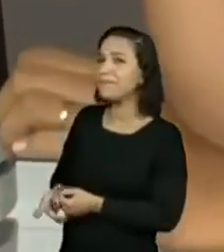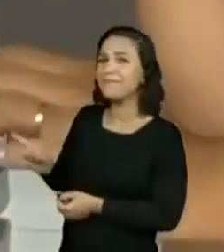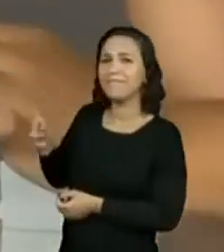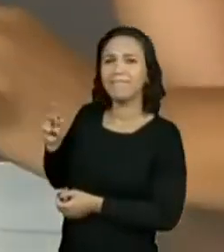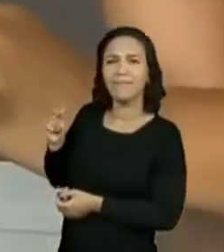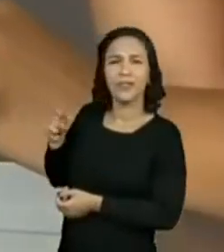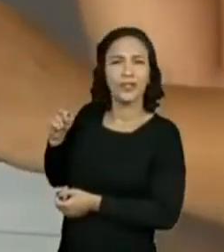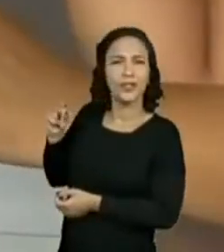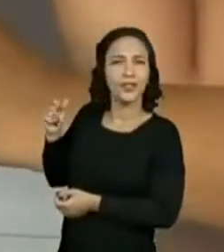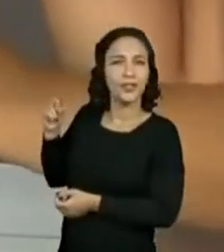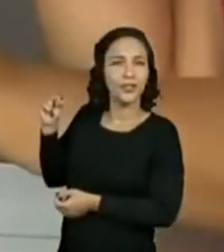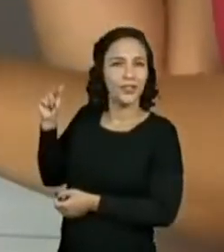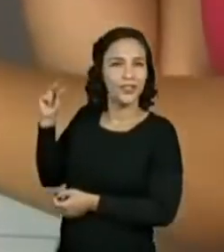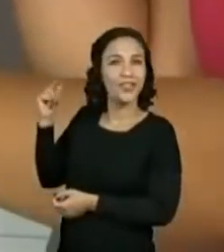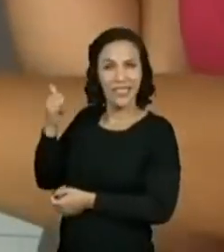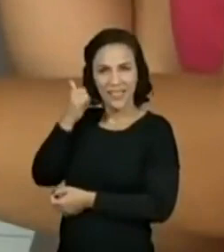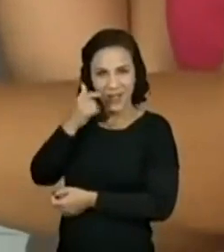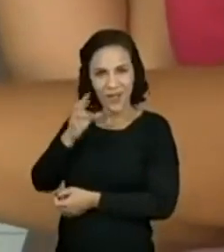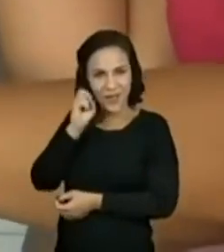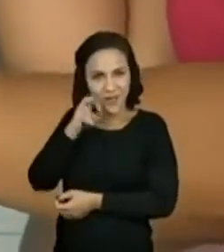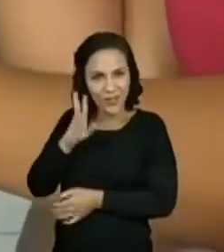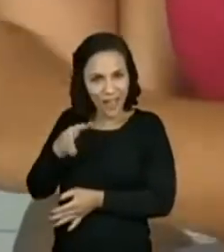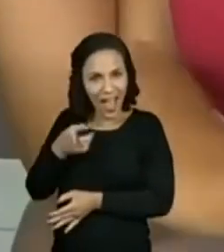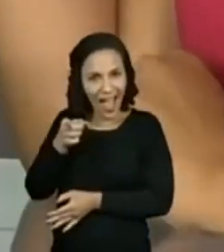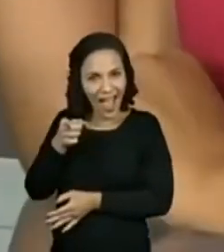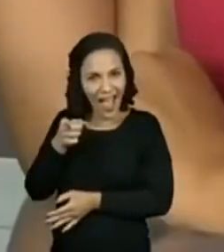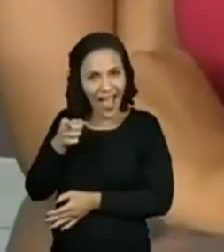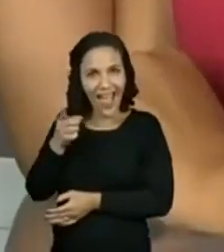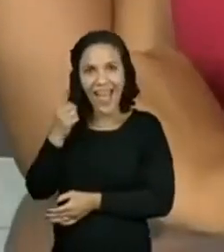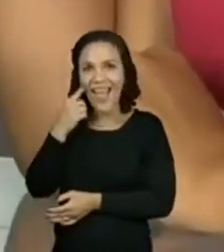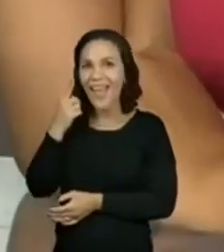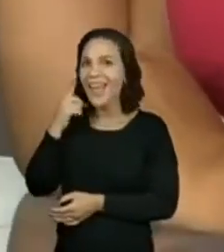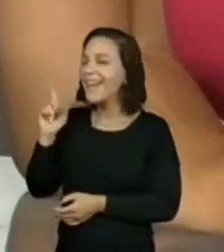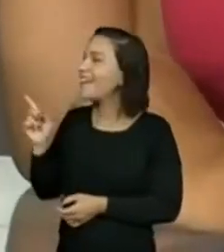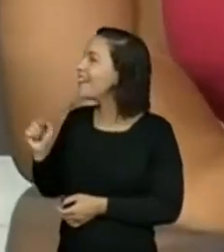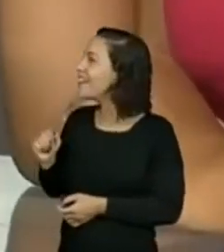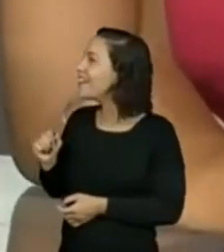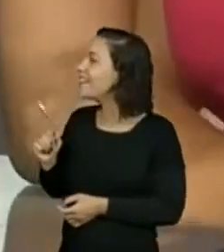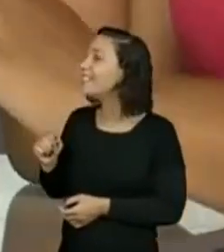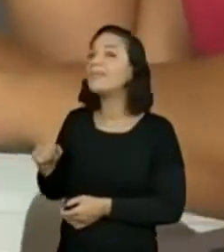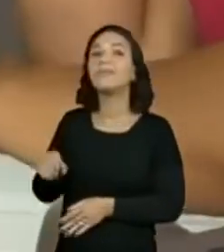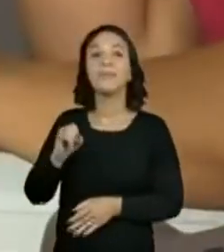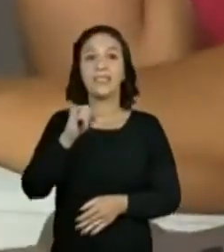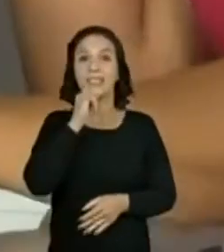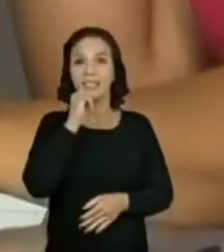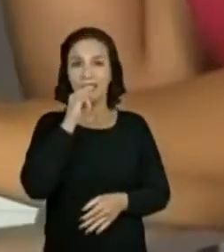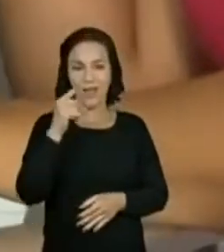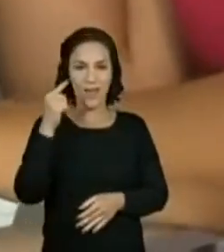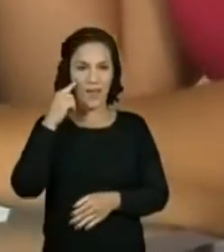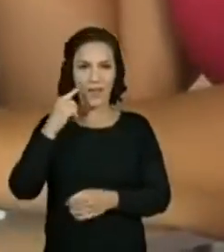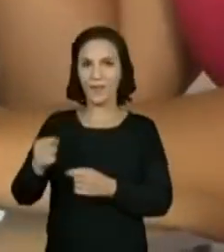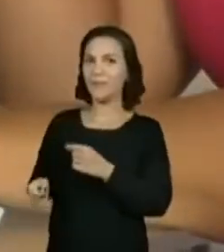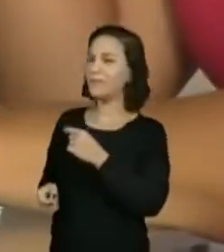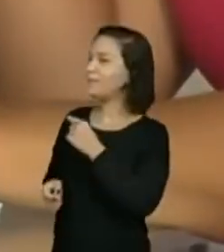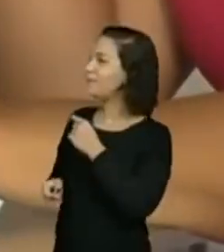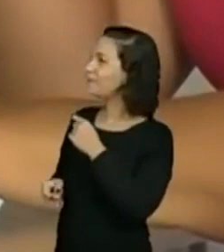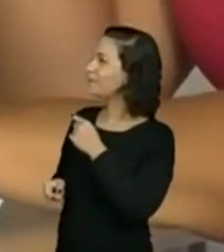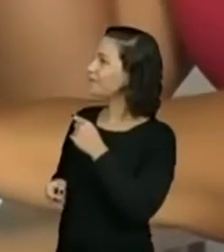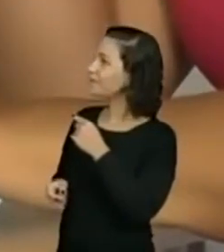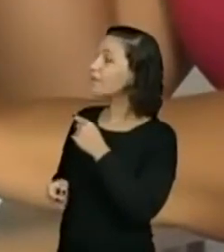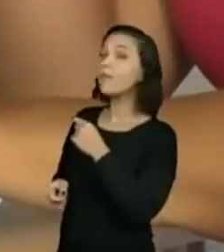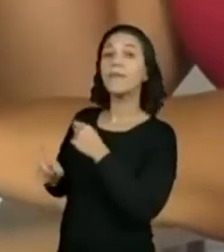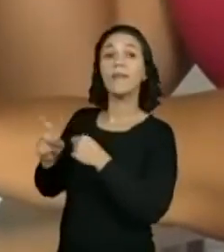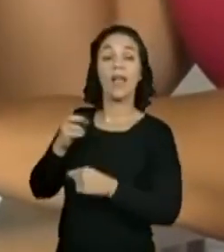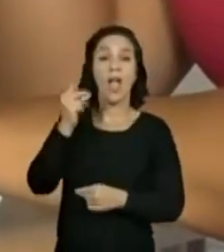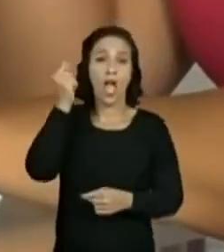eles já conhecem esses telefones? Será que eles já viram algumas Olha vezes? só. Se você levantar assim um pouquinho, olha, vai perceber que aqui